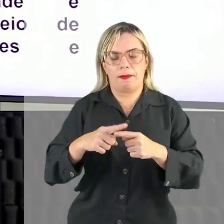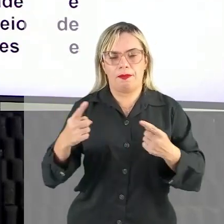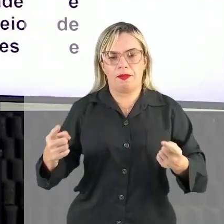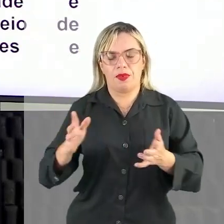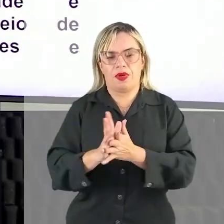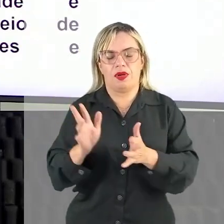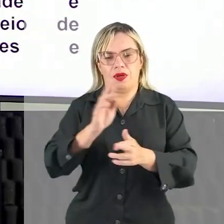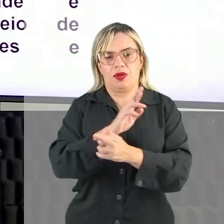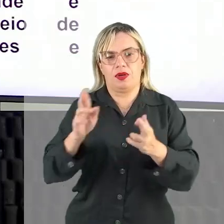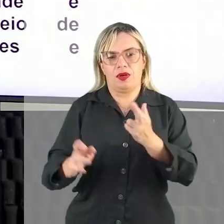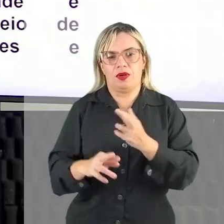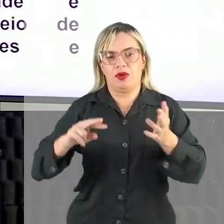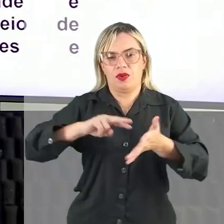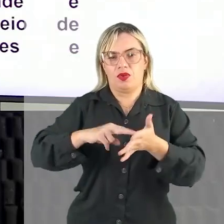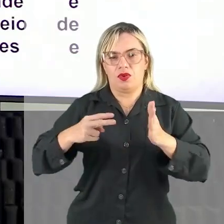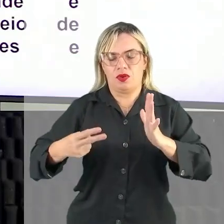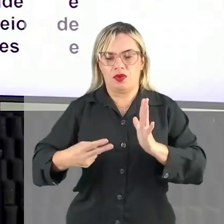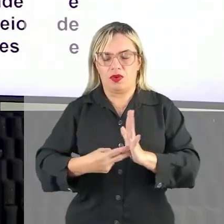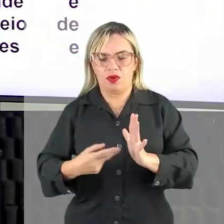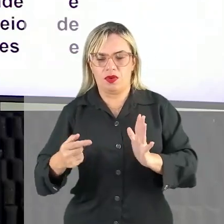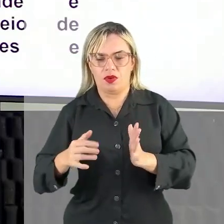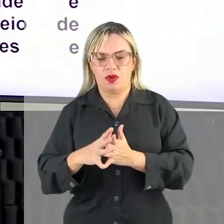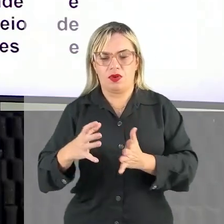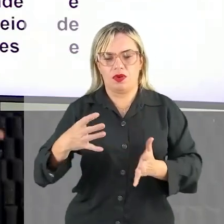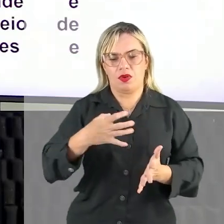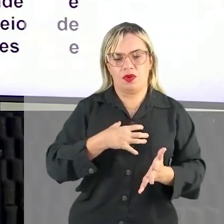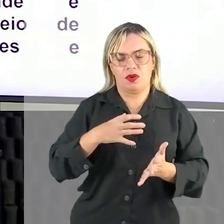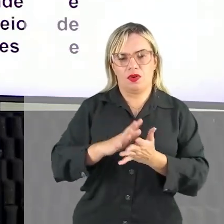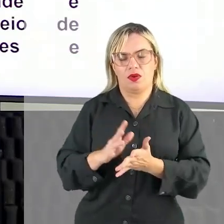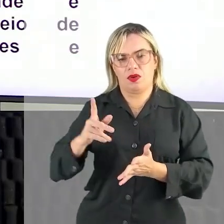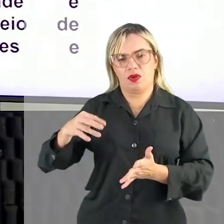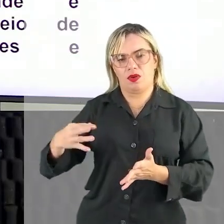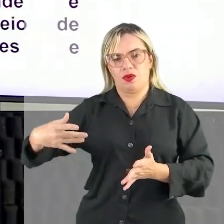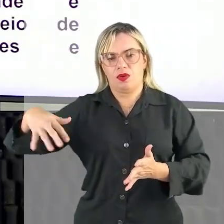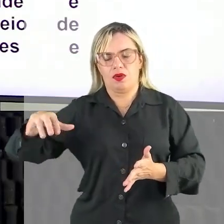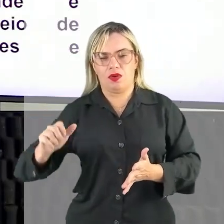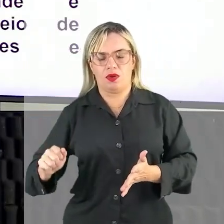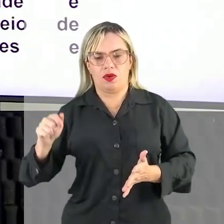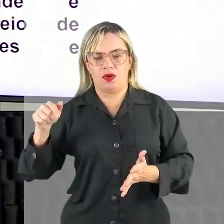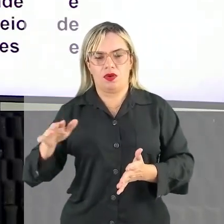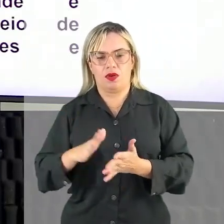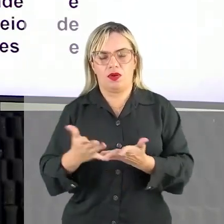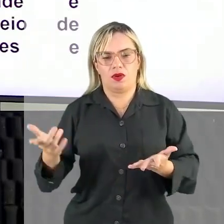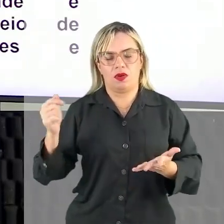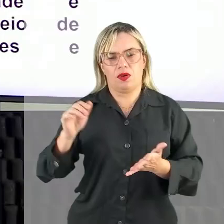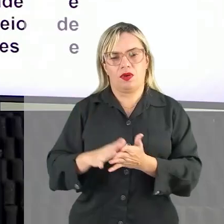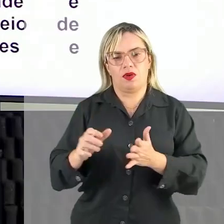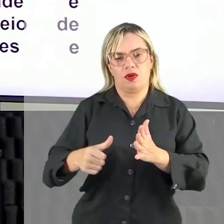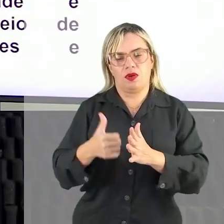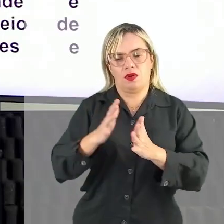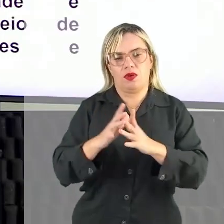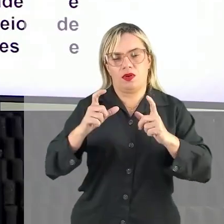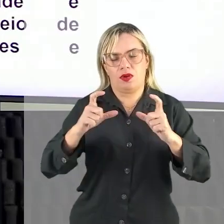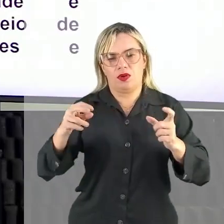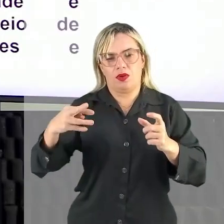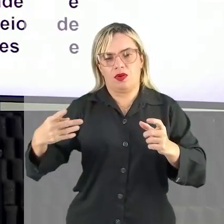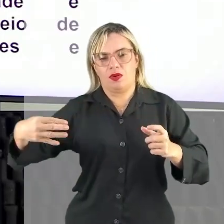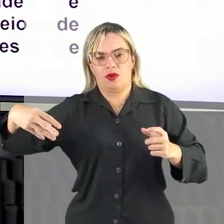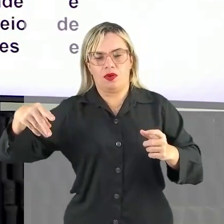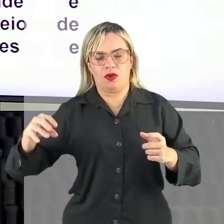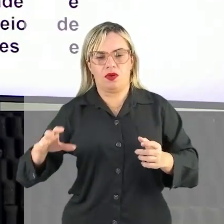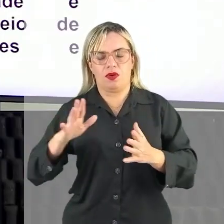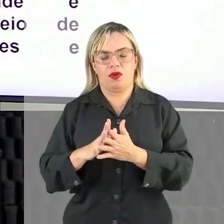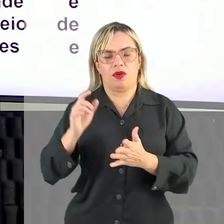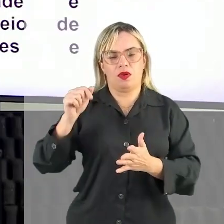o que que eu quero demonstrar ali se eu utilizo em primazia em primeiro plano primordialmente precipuamente que é uma outro